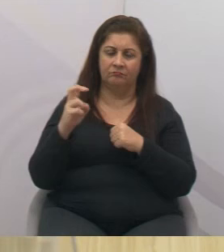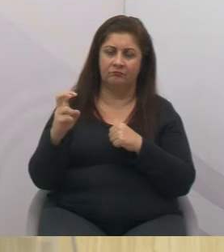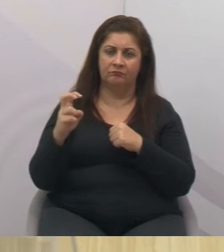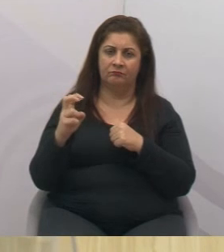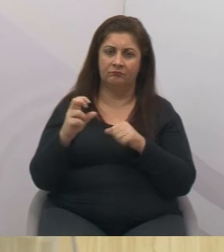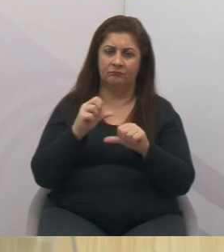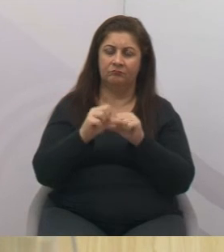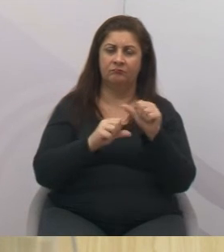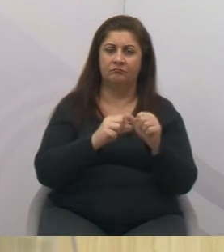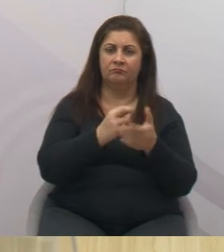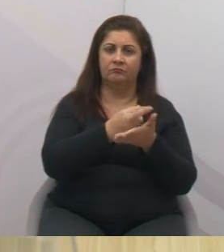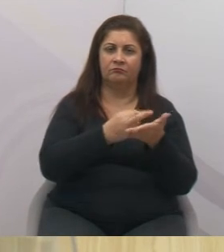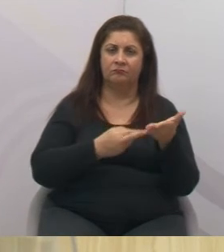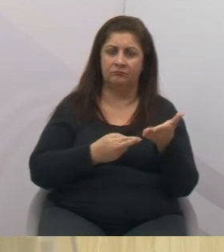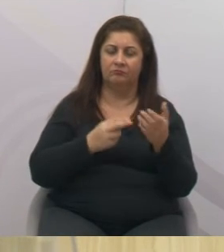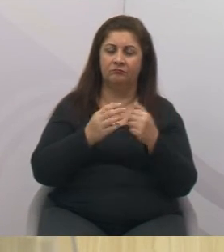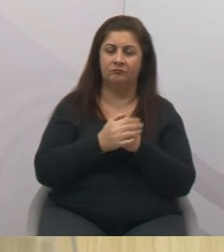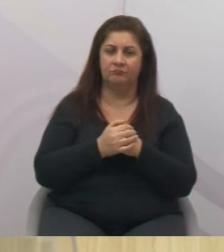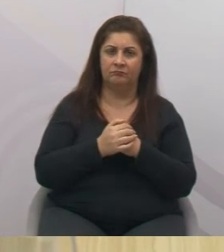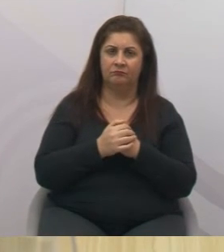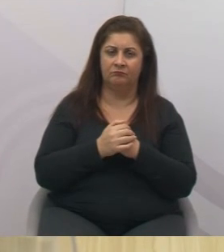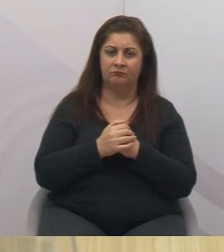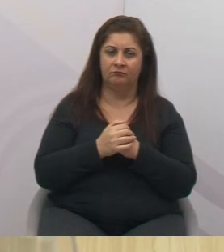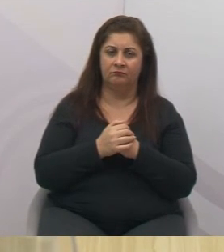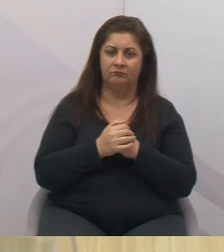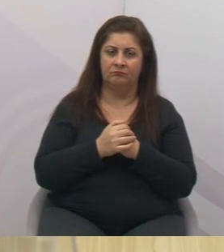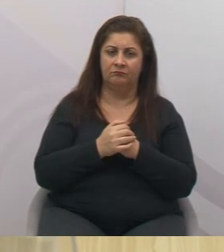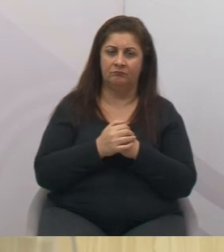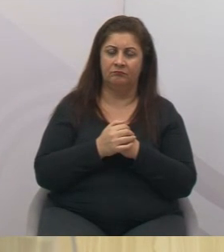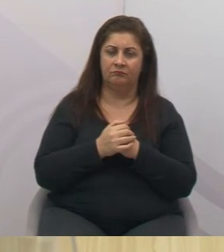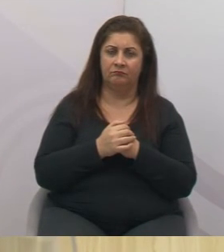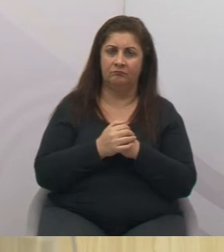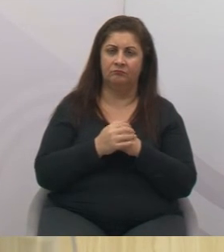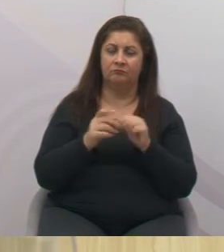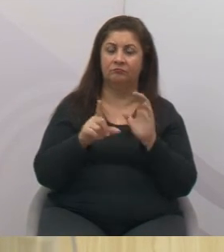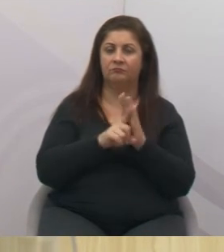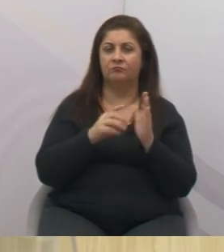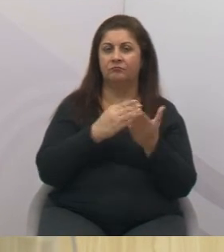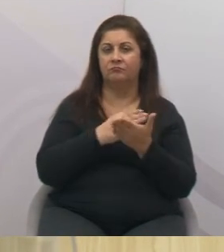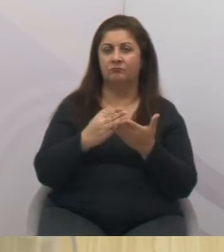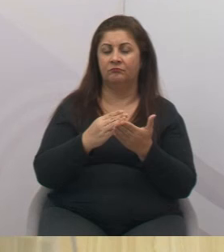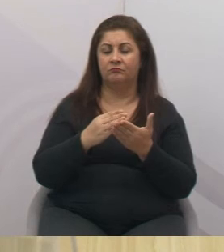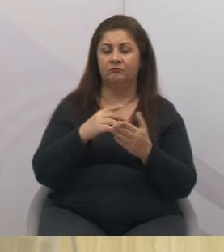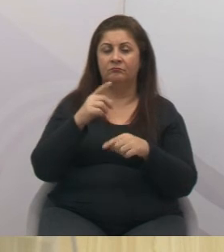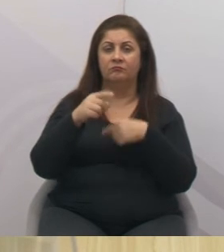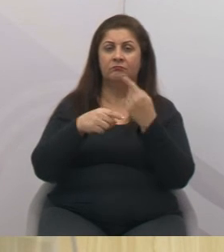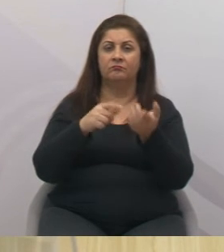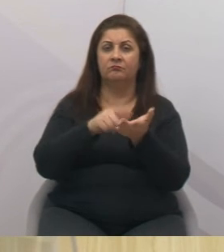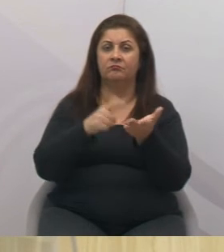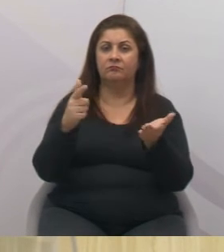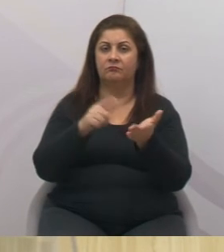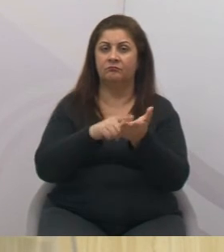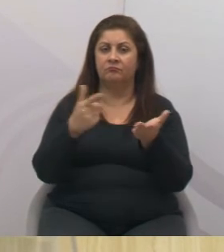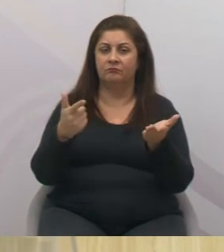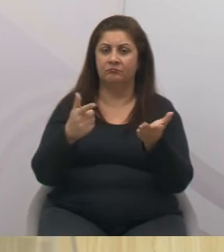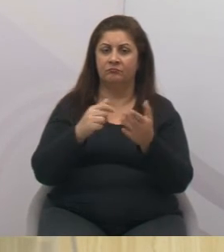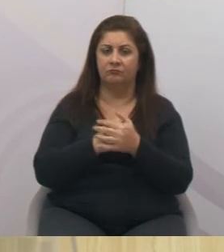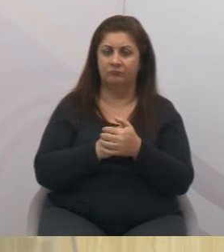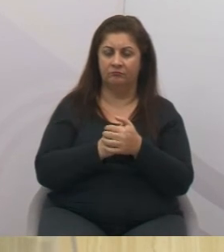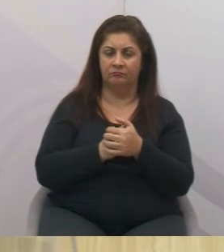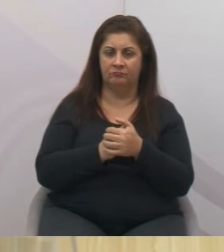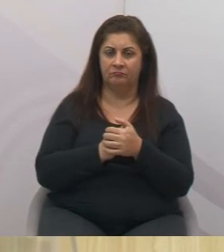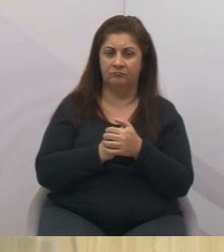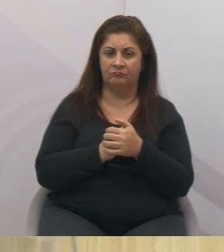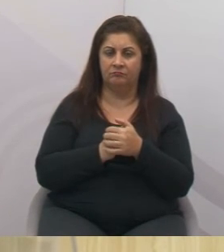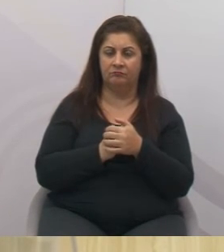seguinte redação. Artigo 55. Esta lei entra em vigor na data da sua publicação, revogadas as disposições em sentido